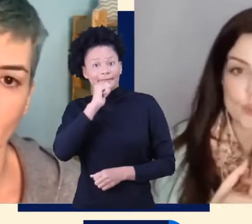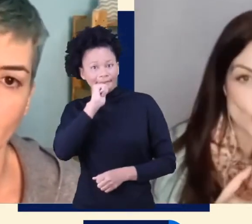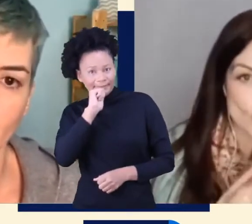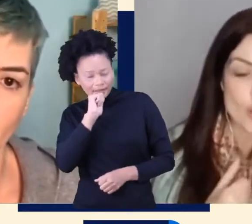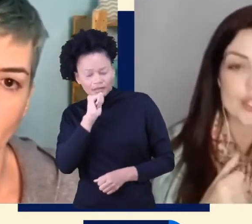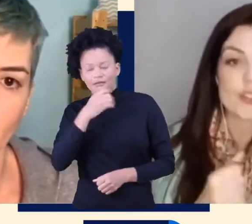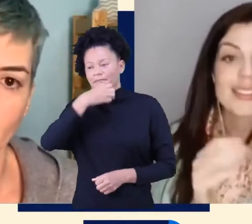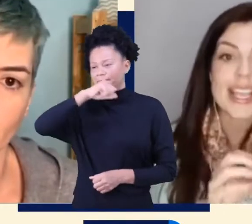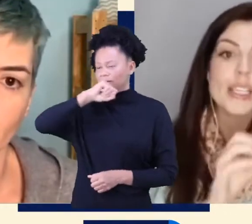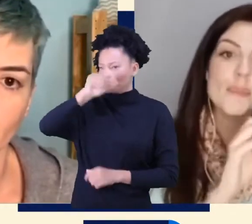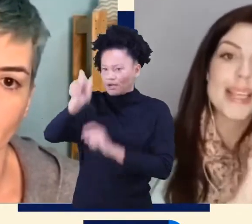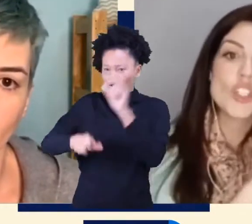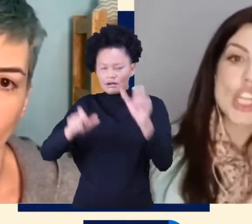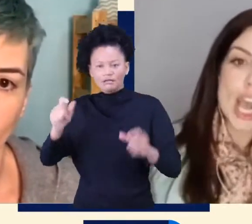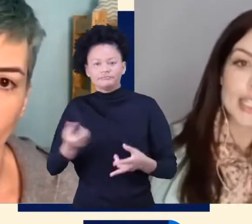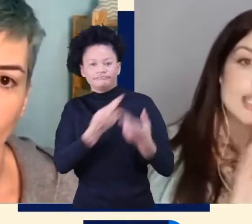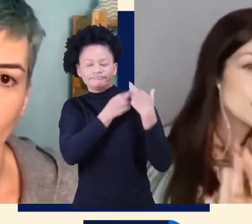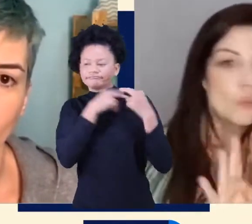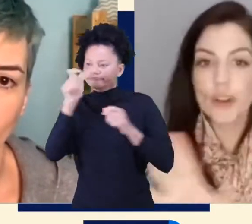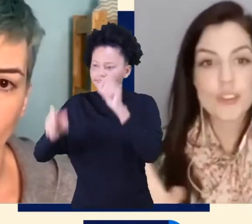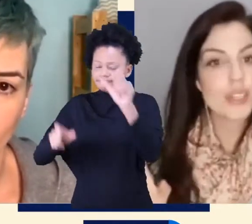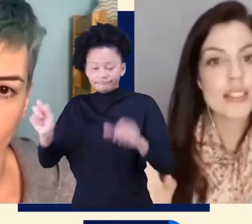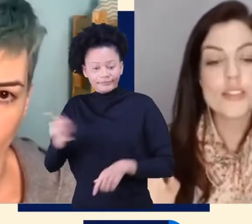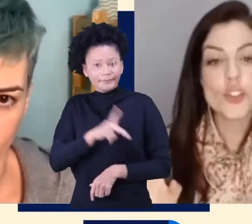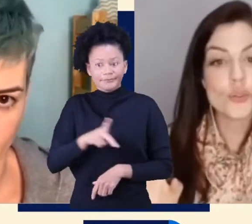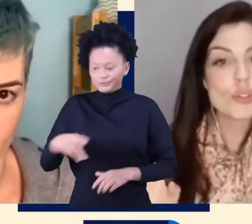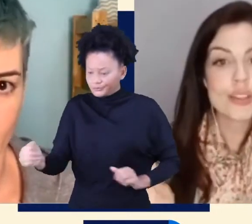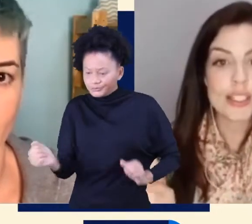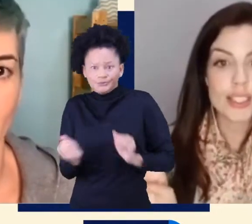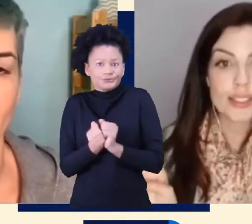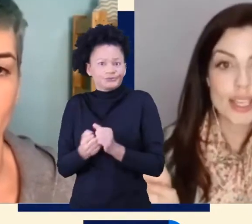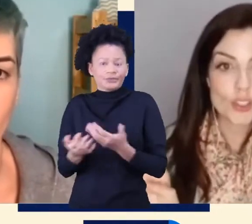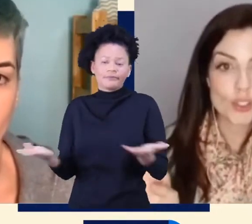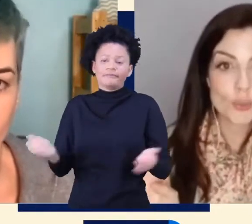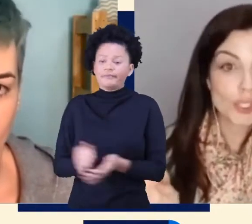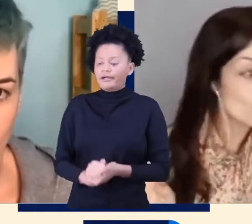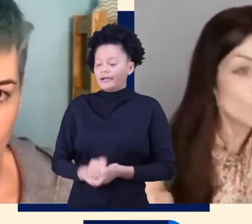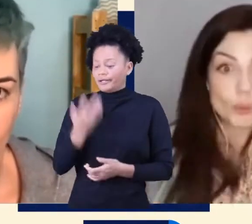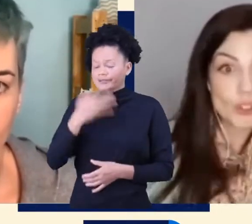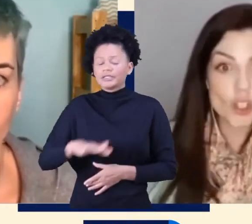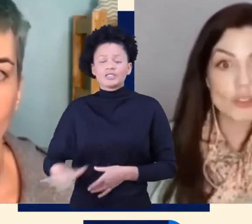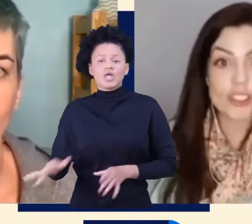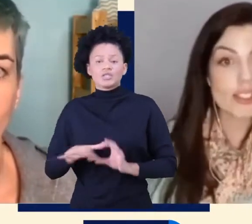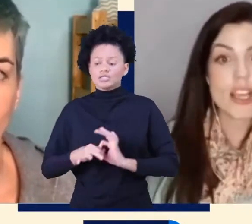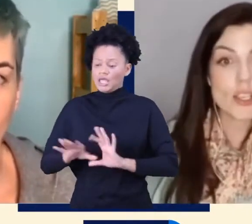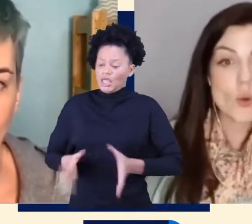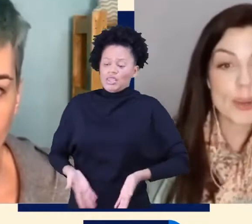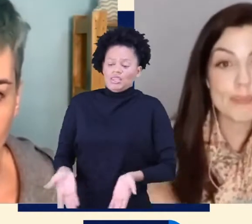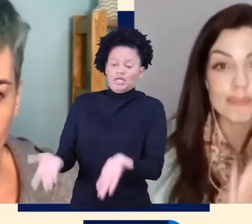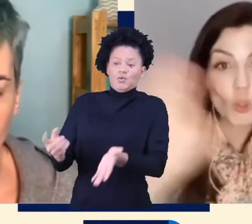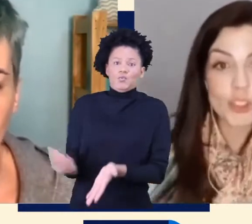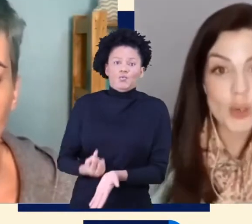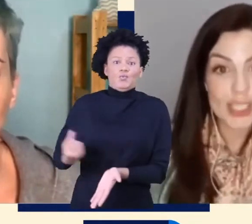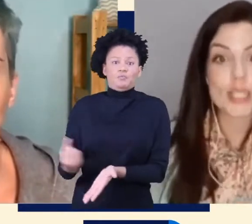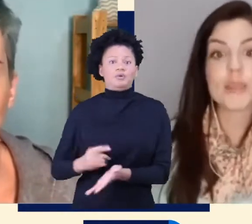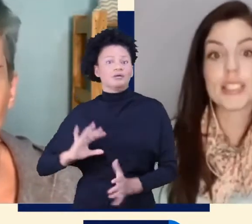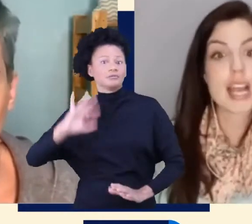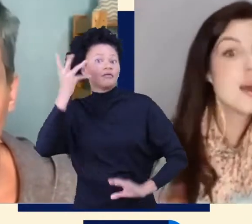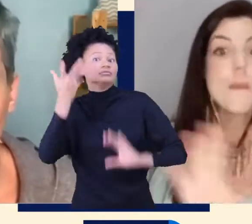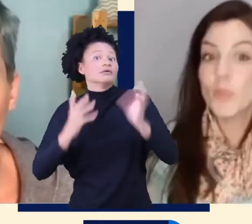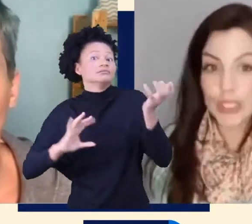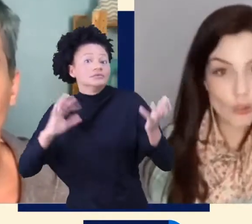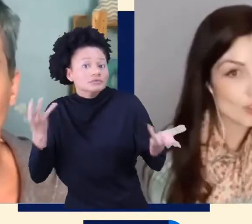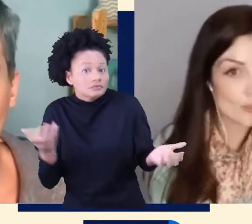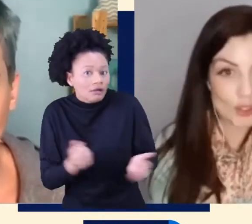responsáveis, professores, tem que mediar. A criança não pode ficar assistindo sozinha, tá, gente? Porque tudo pode acontecer ali, qualquer botão que ela